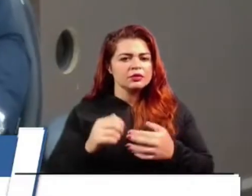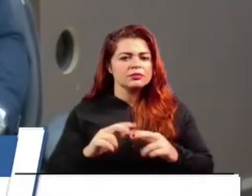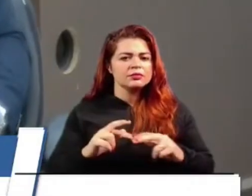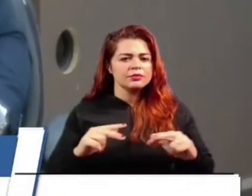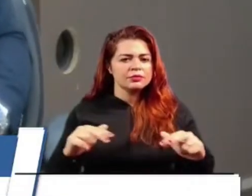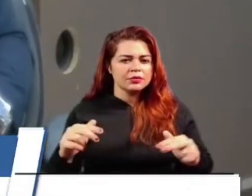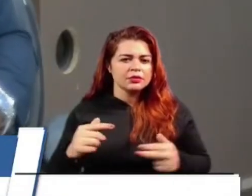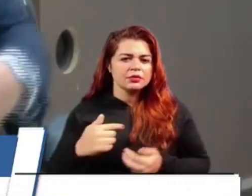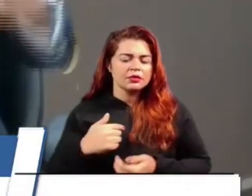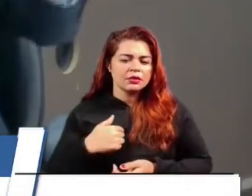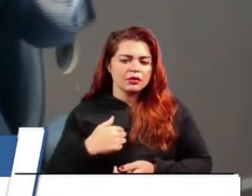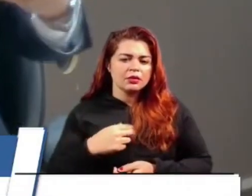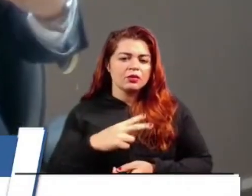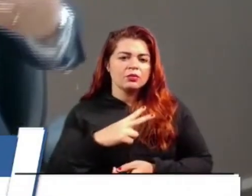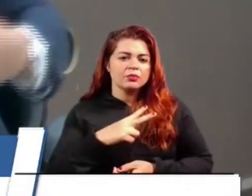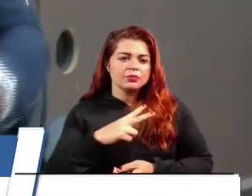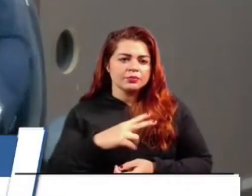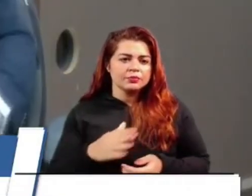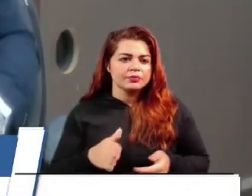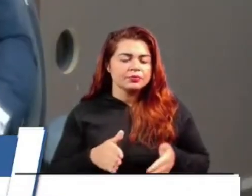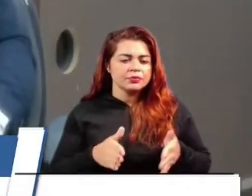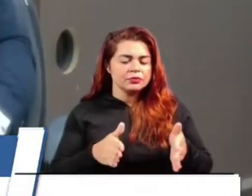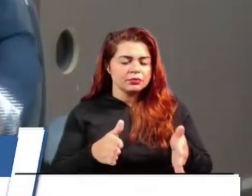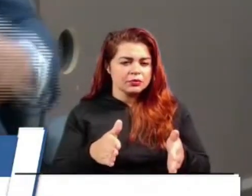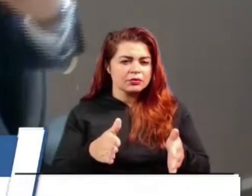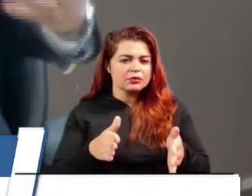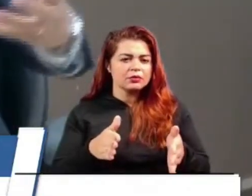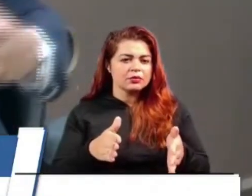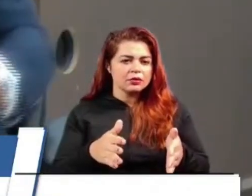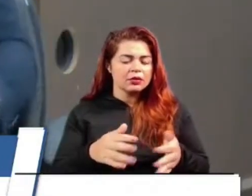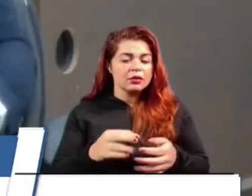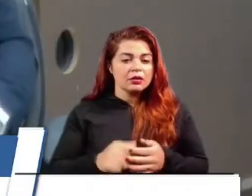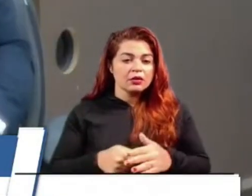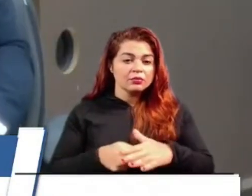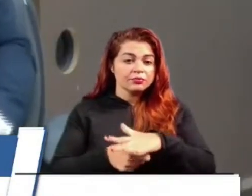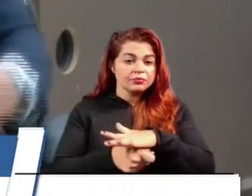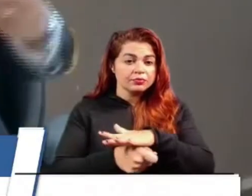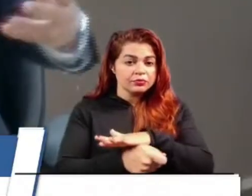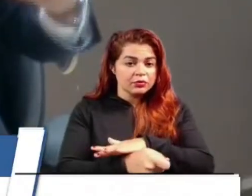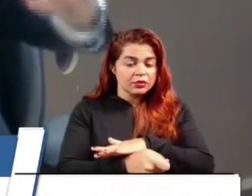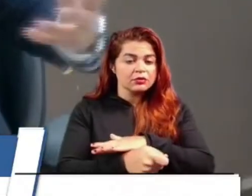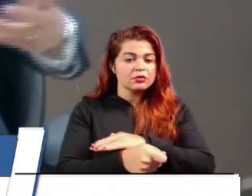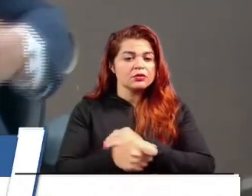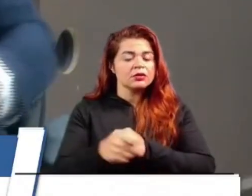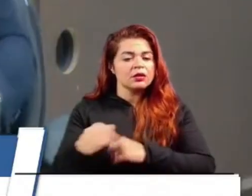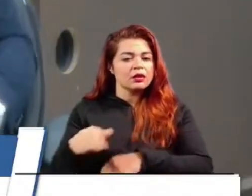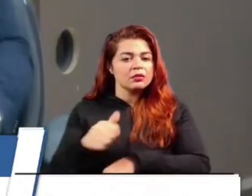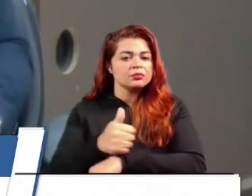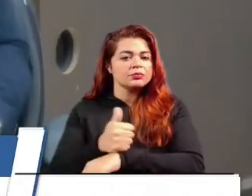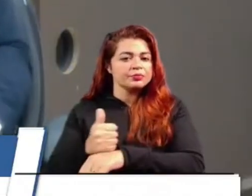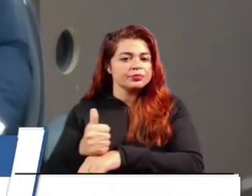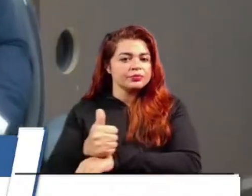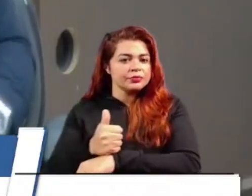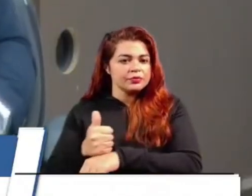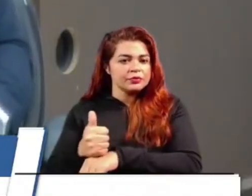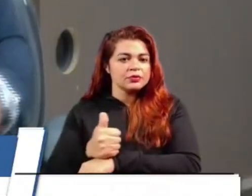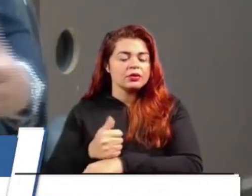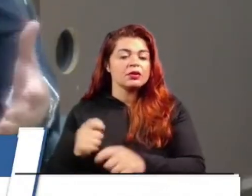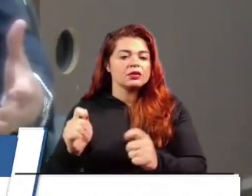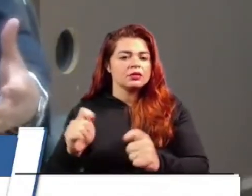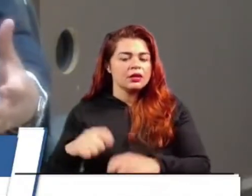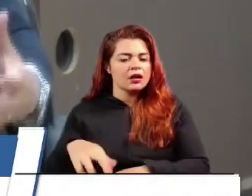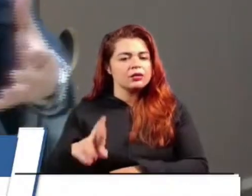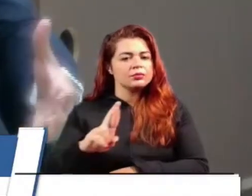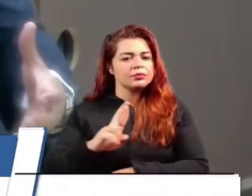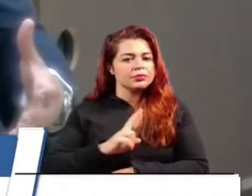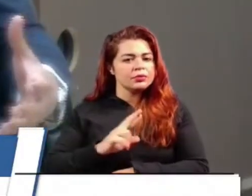que quanto mais se investe no profissional, melhores são os resultados. Então, acho que nós temos